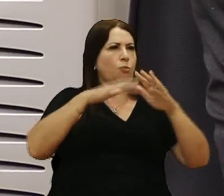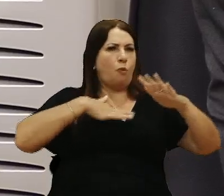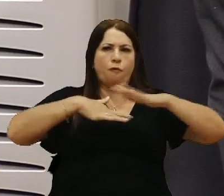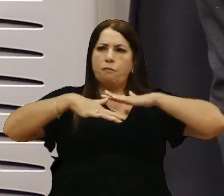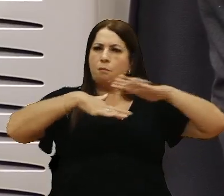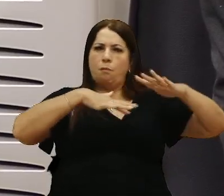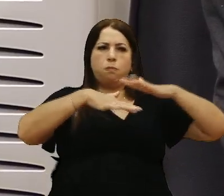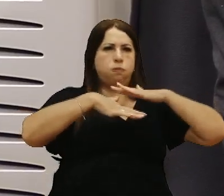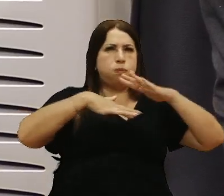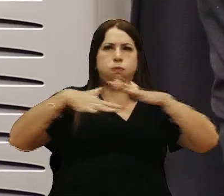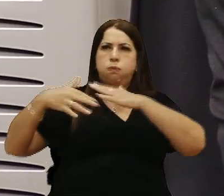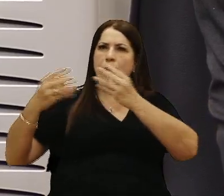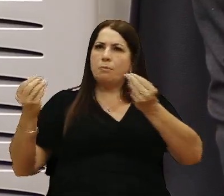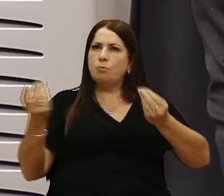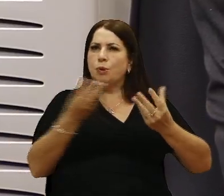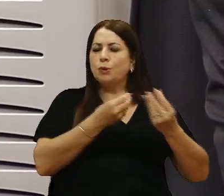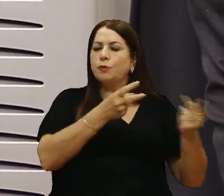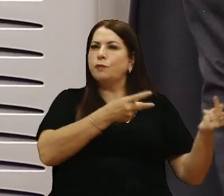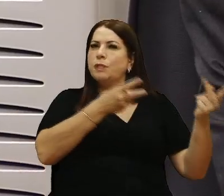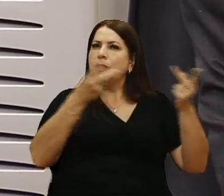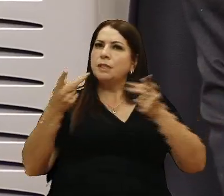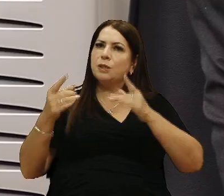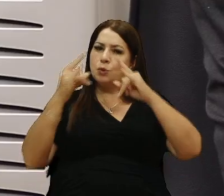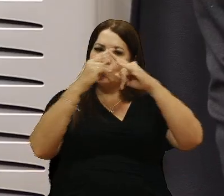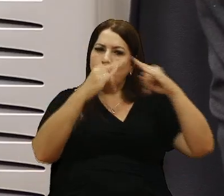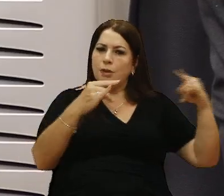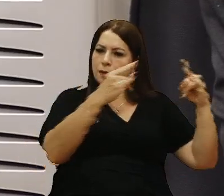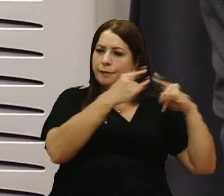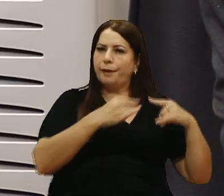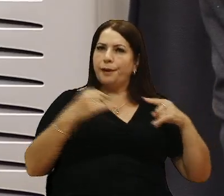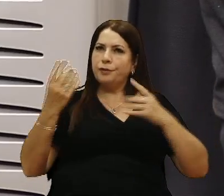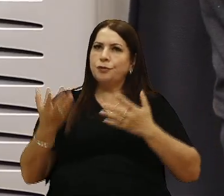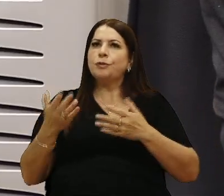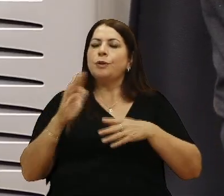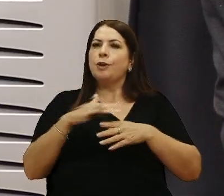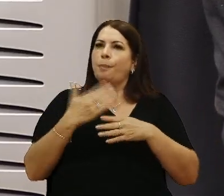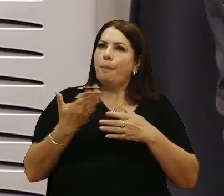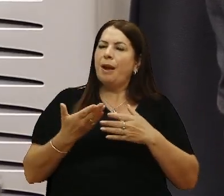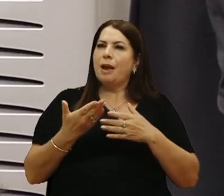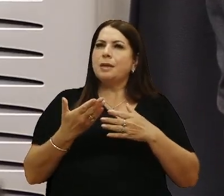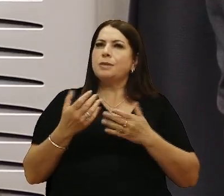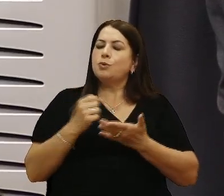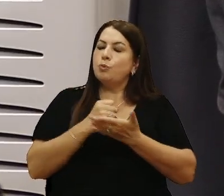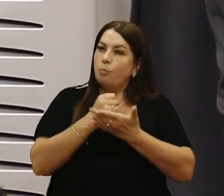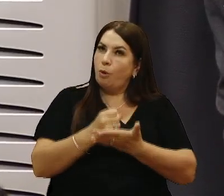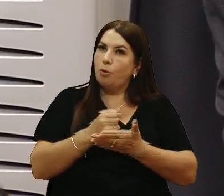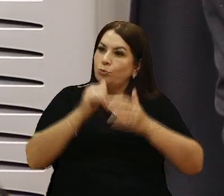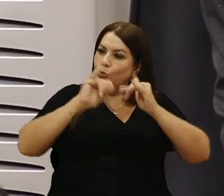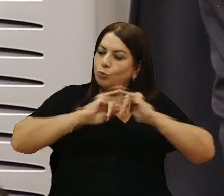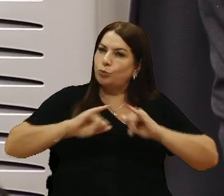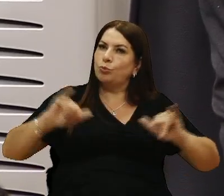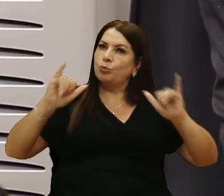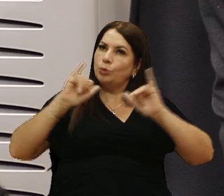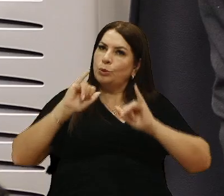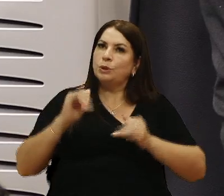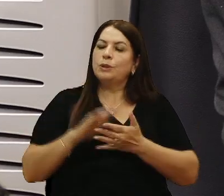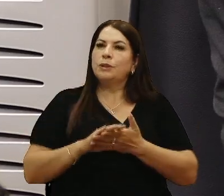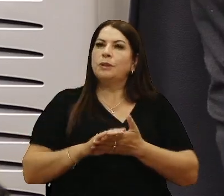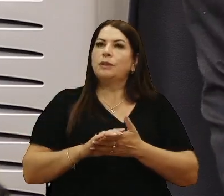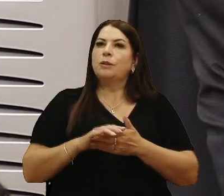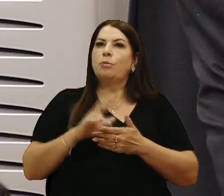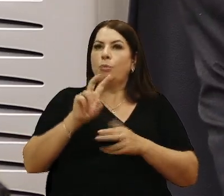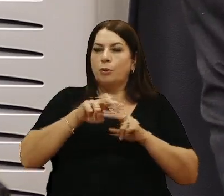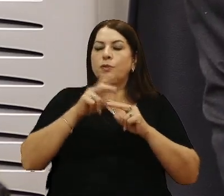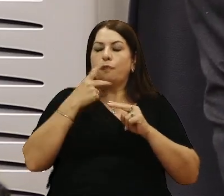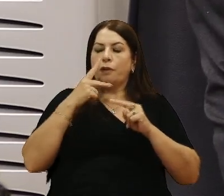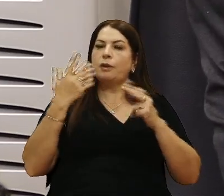pessoas circulando lá nos corredores, visitando os estandes. E quanto mais ter suporte e divulgação, e por isso eu reforço